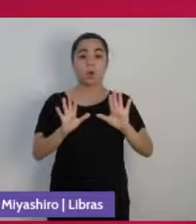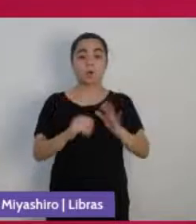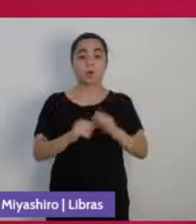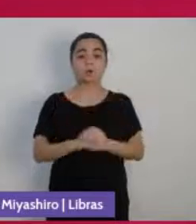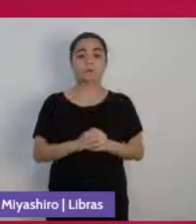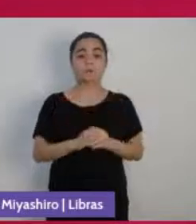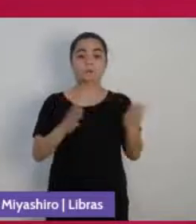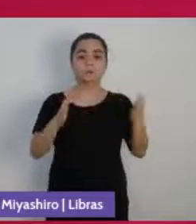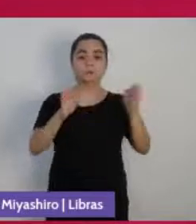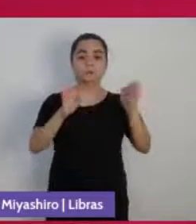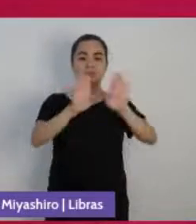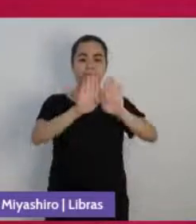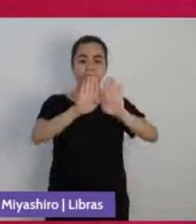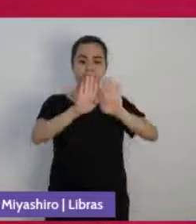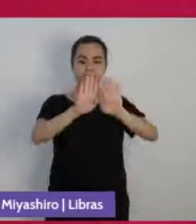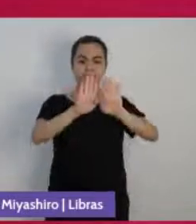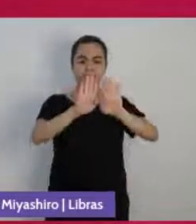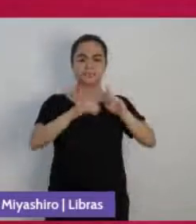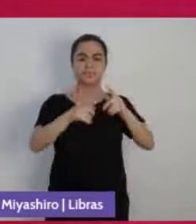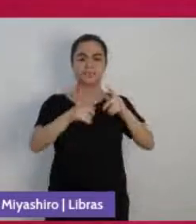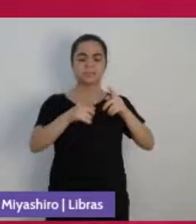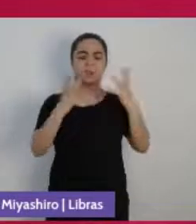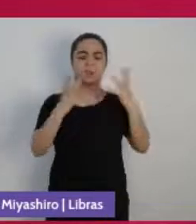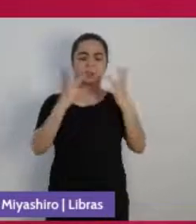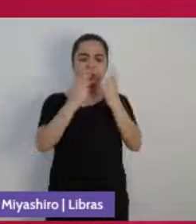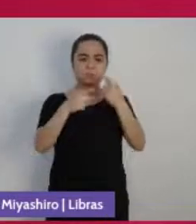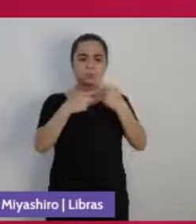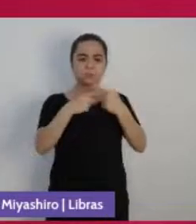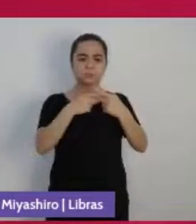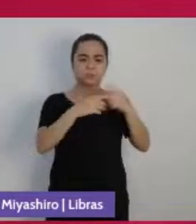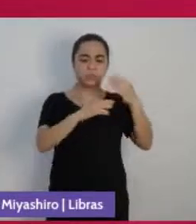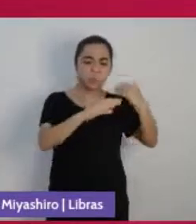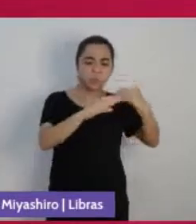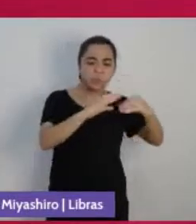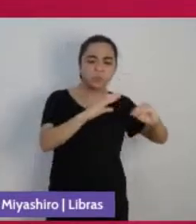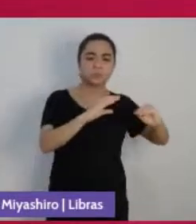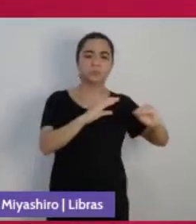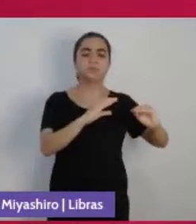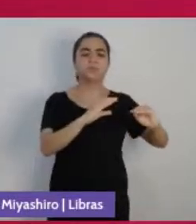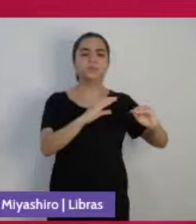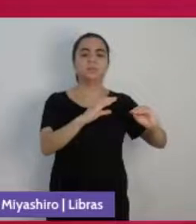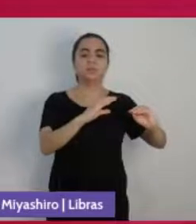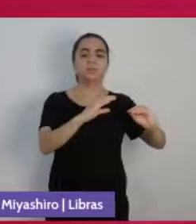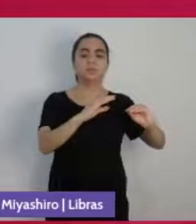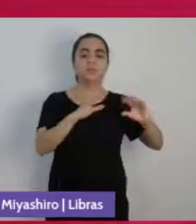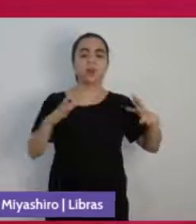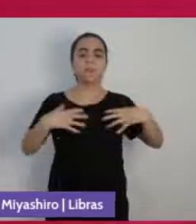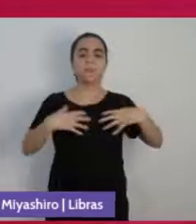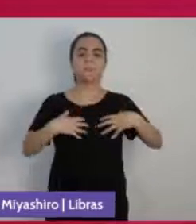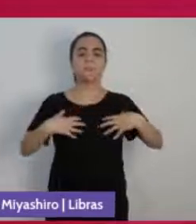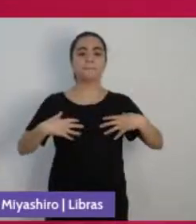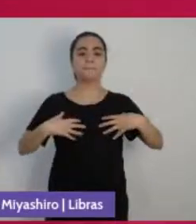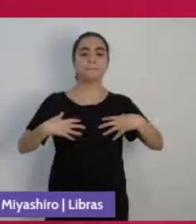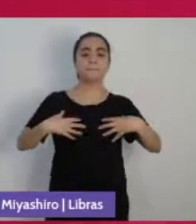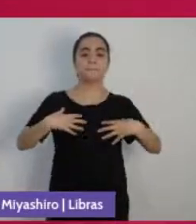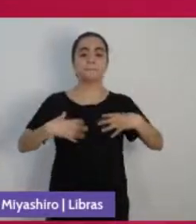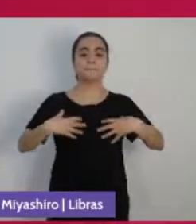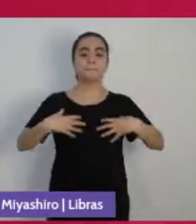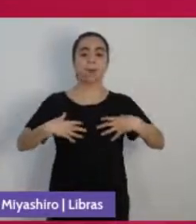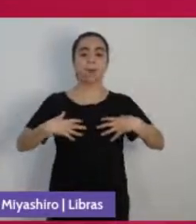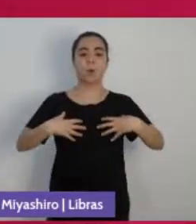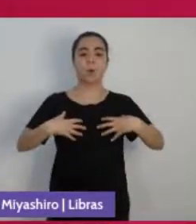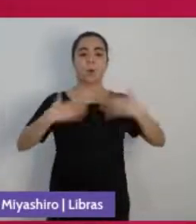fazer bonitinho para quando colocar o filme no negatoscópio, a mama está casadinha. Olha o